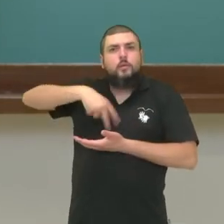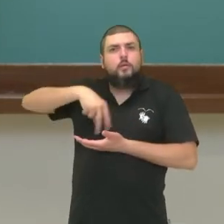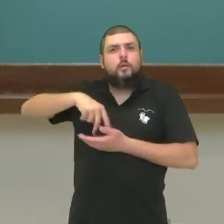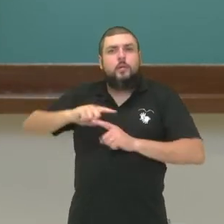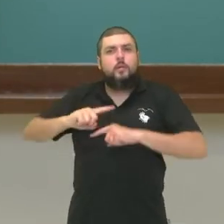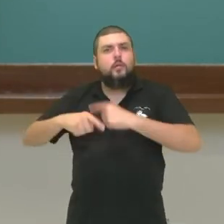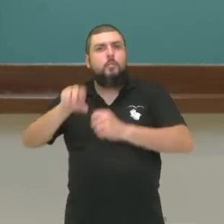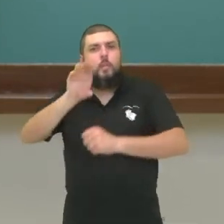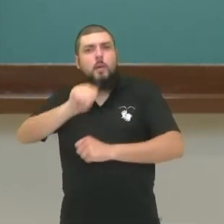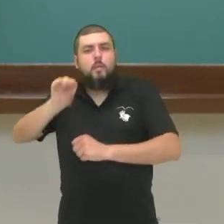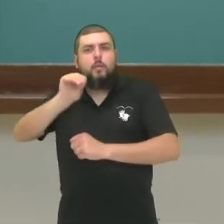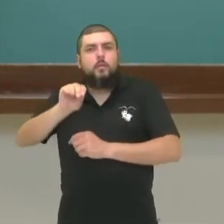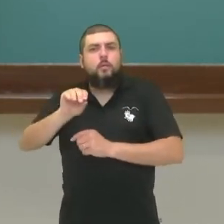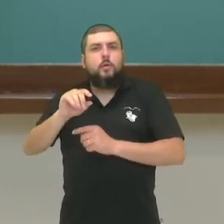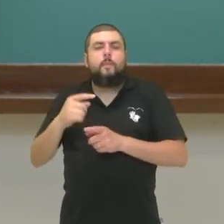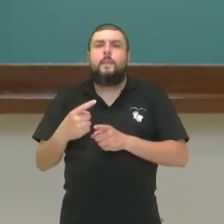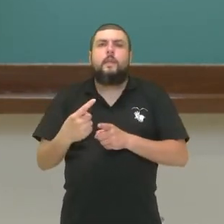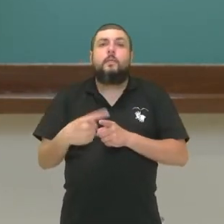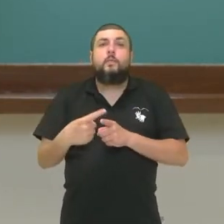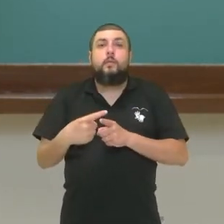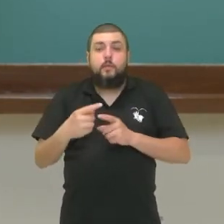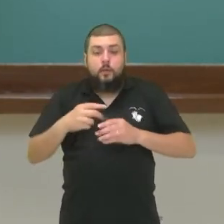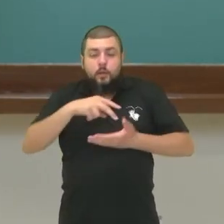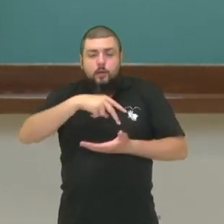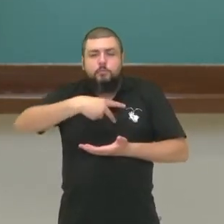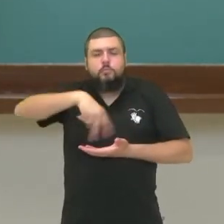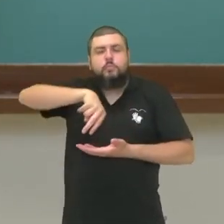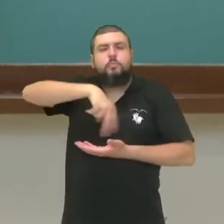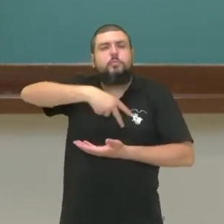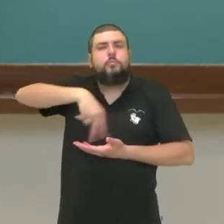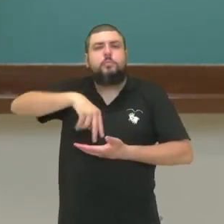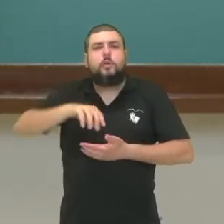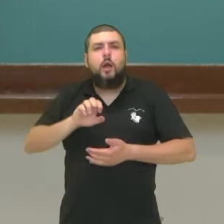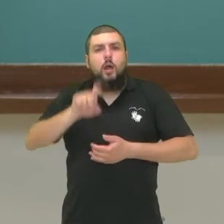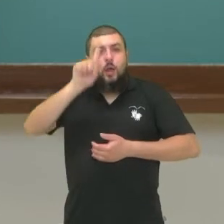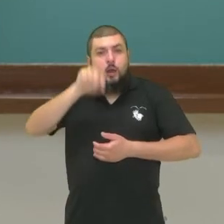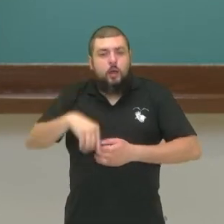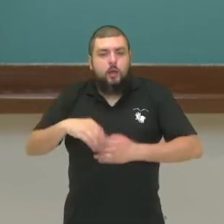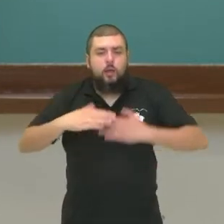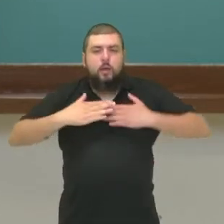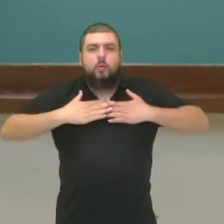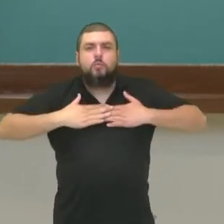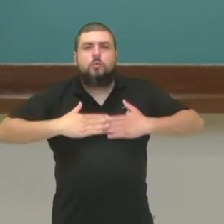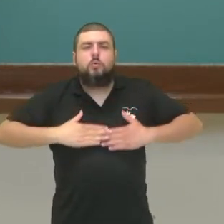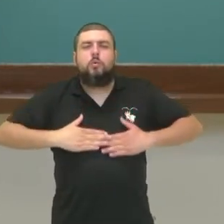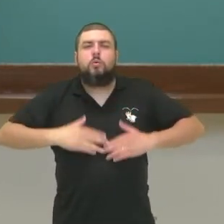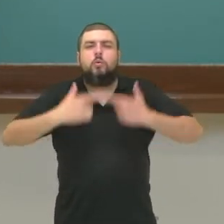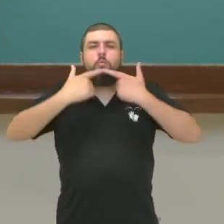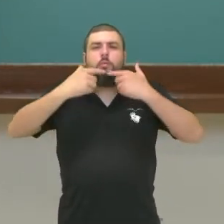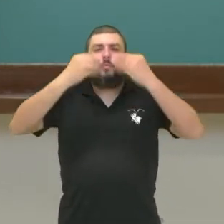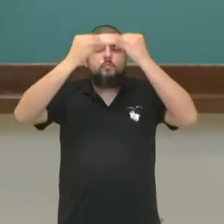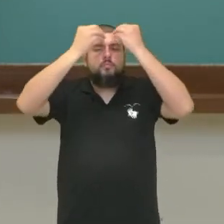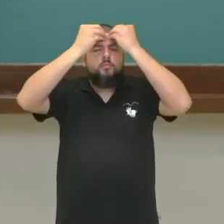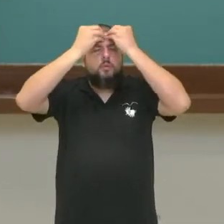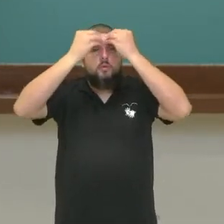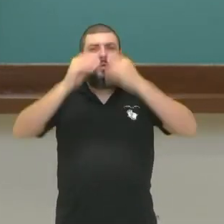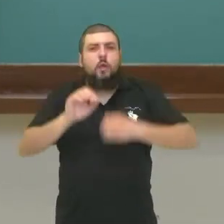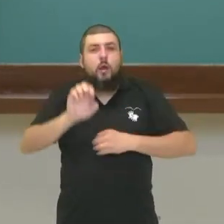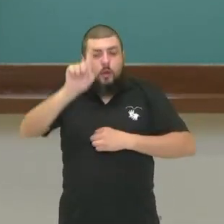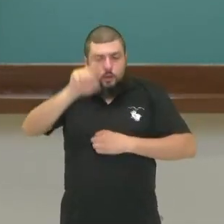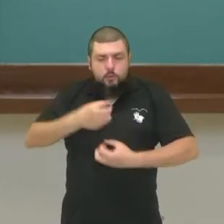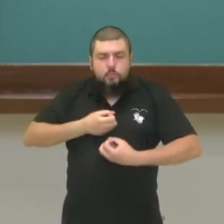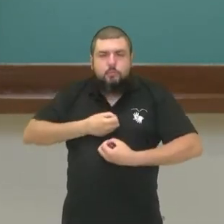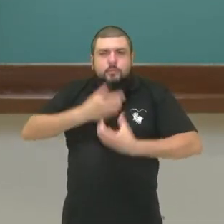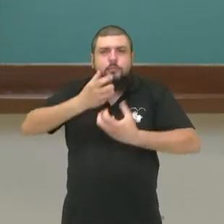a nossa comunicação corporal, a nossa linguagem corporal, a nossa expressão